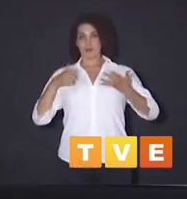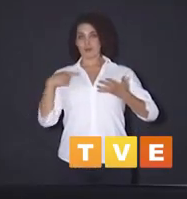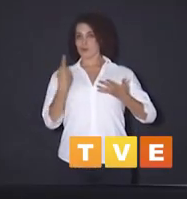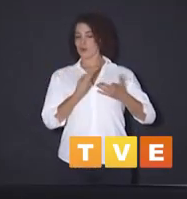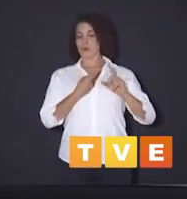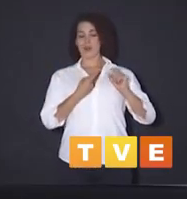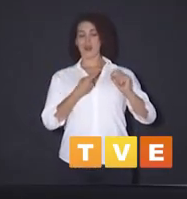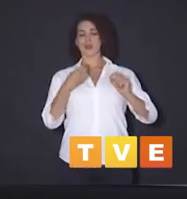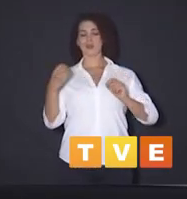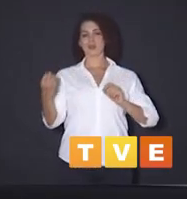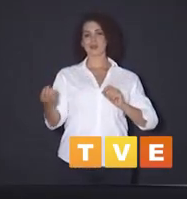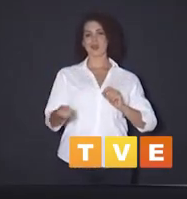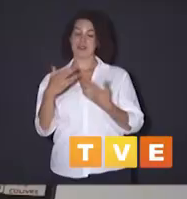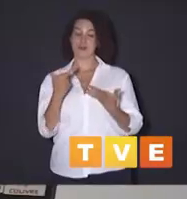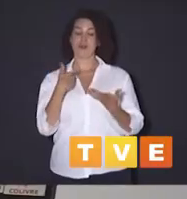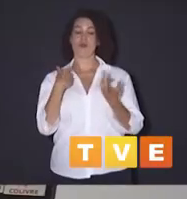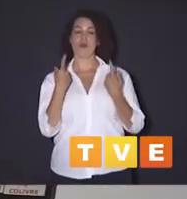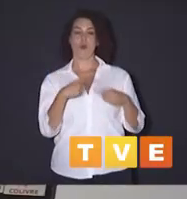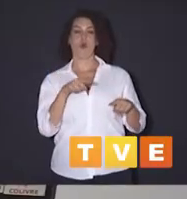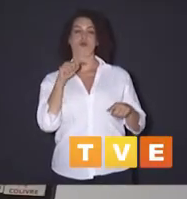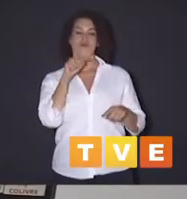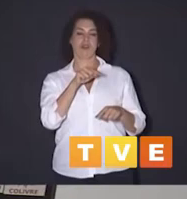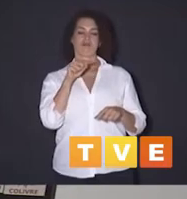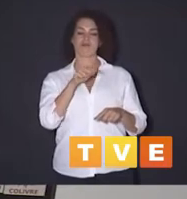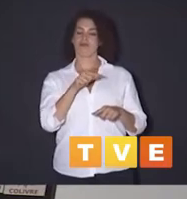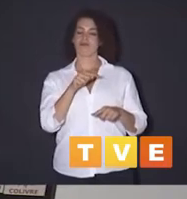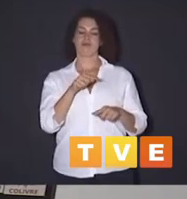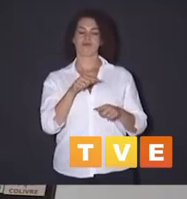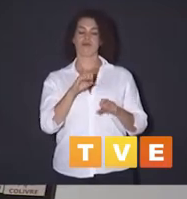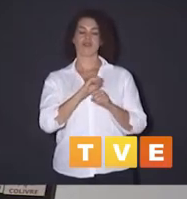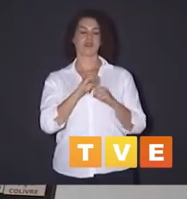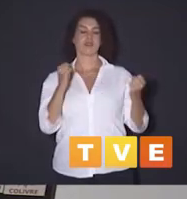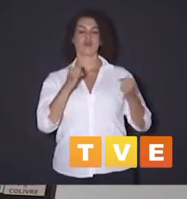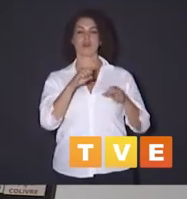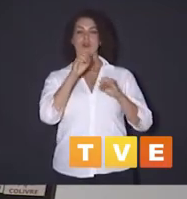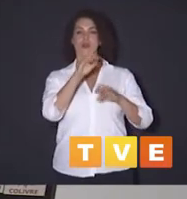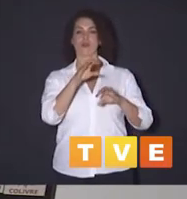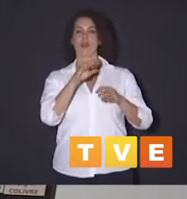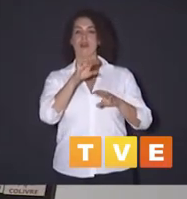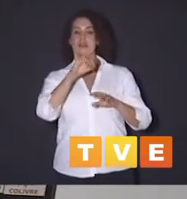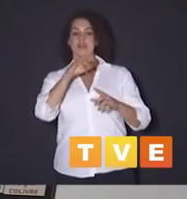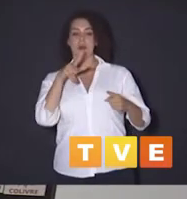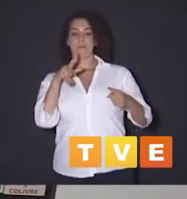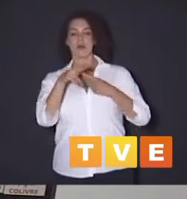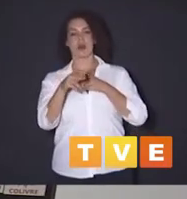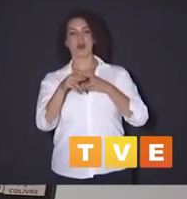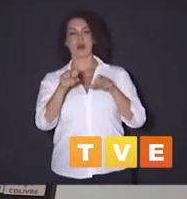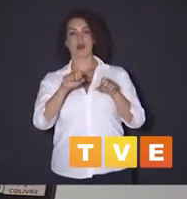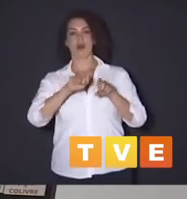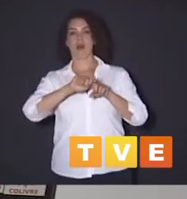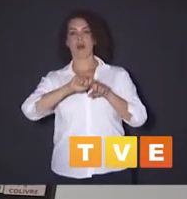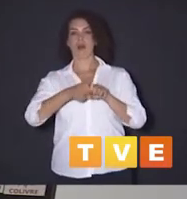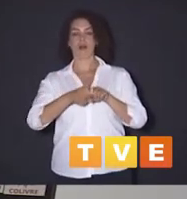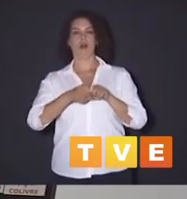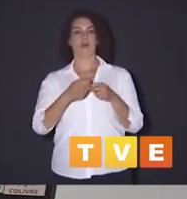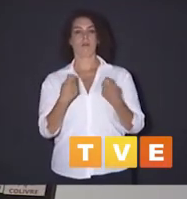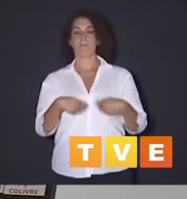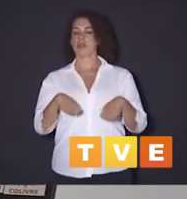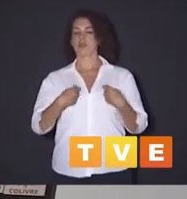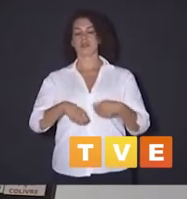o criativo é a cocriação você não educa ninguém proibindo que essa pessoa tenha contato com novas